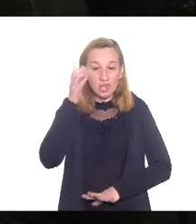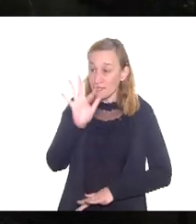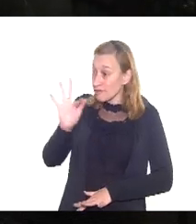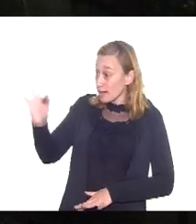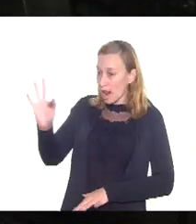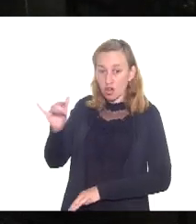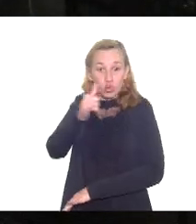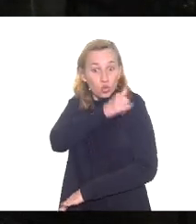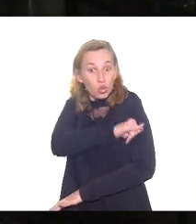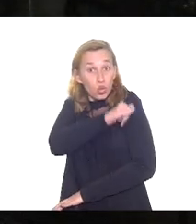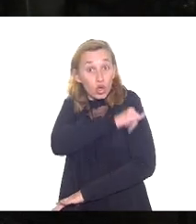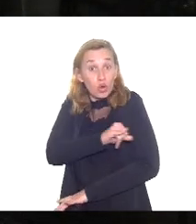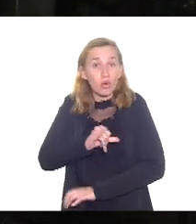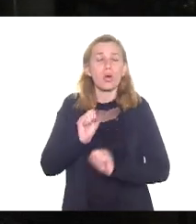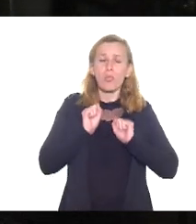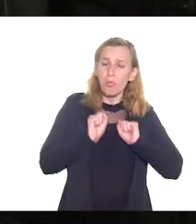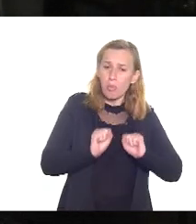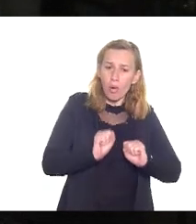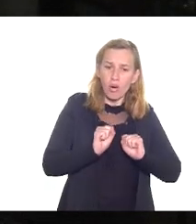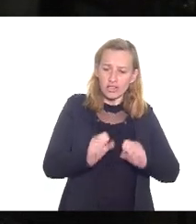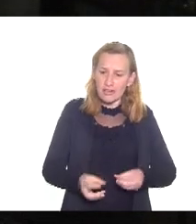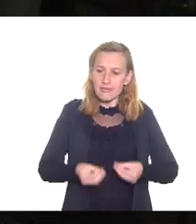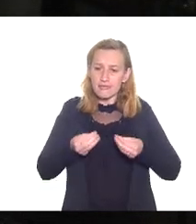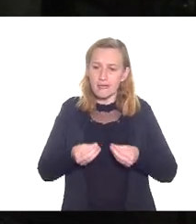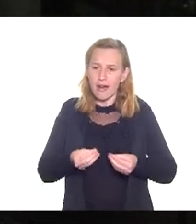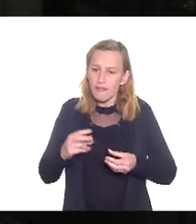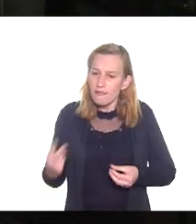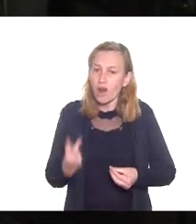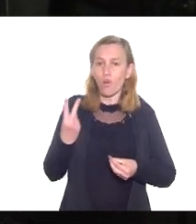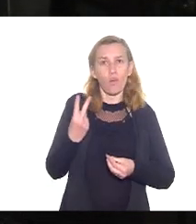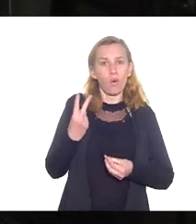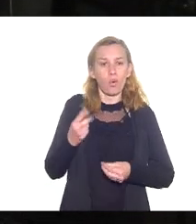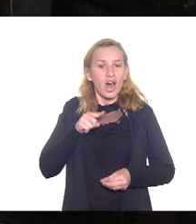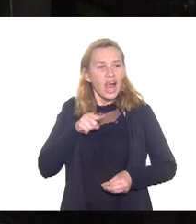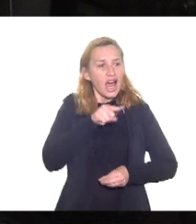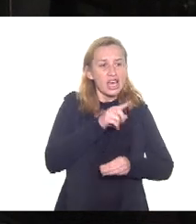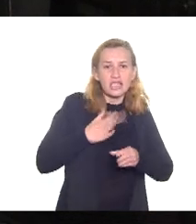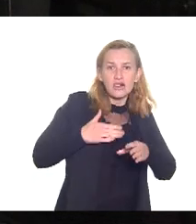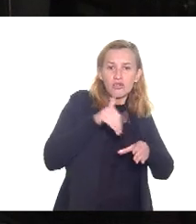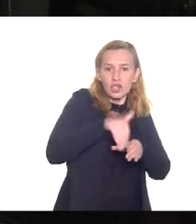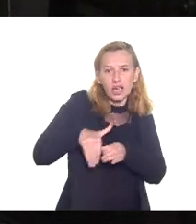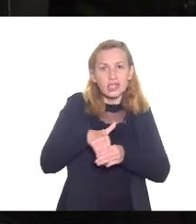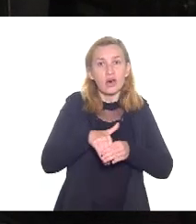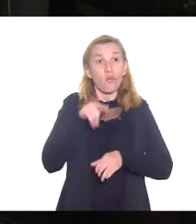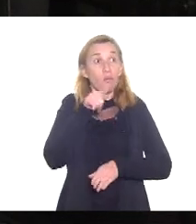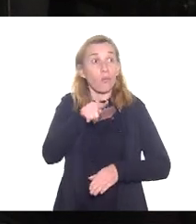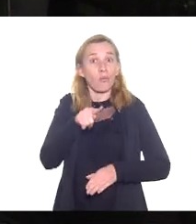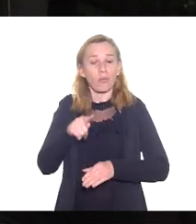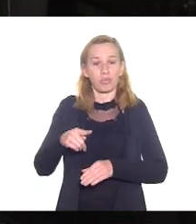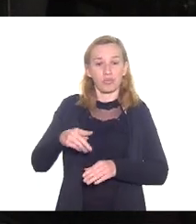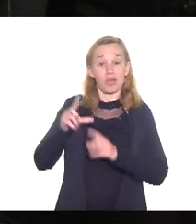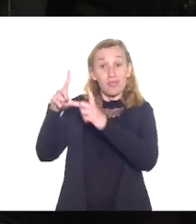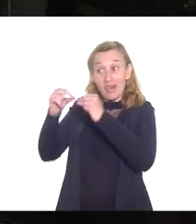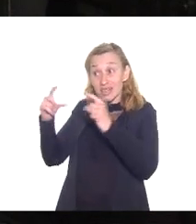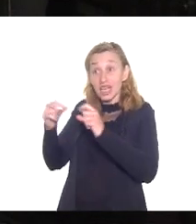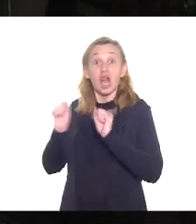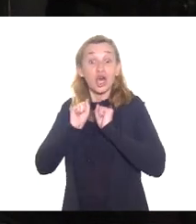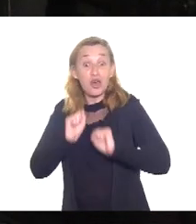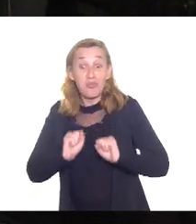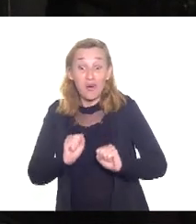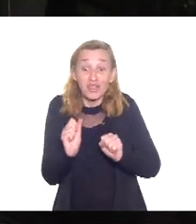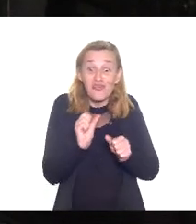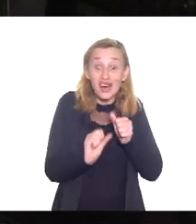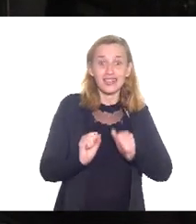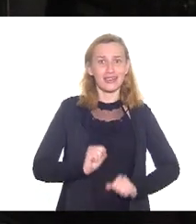Rio para que possam dar prioridade a essa votação em Brasília, para que a gente possa